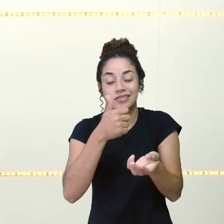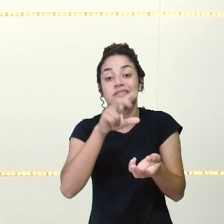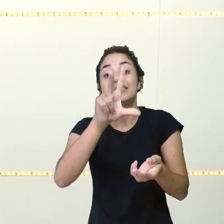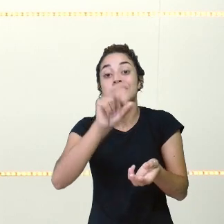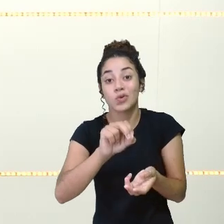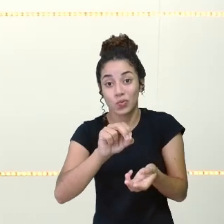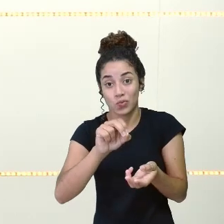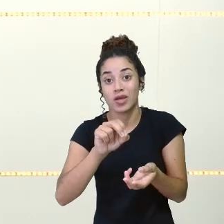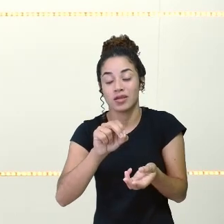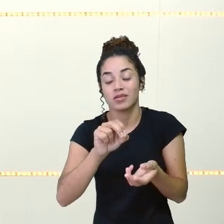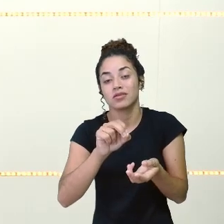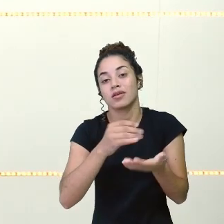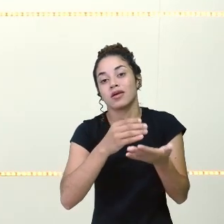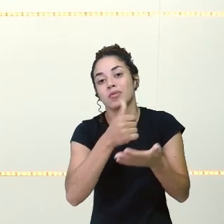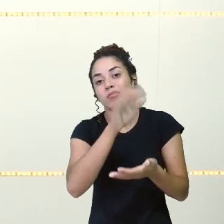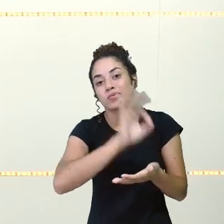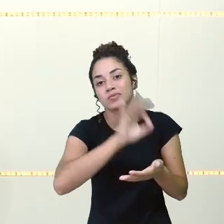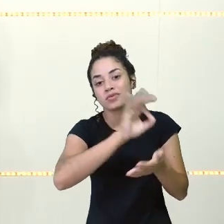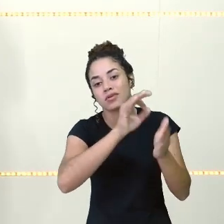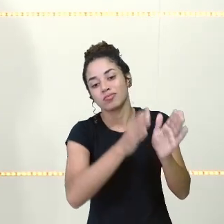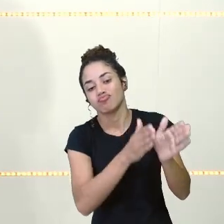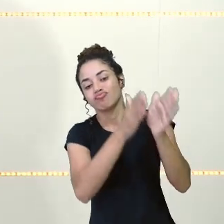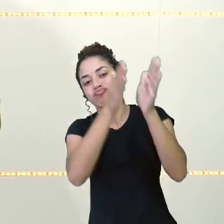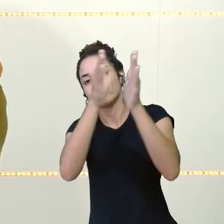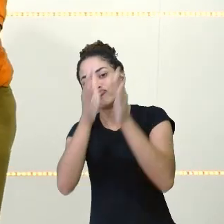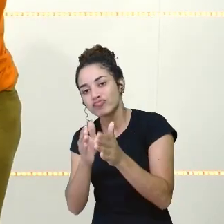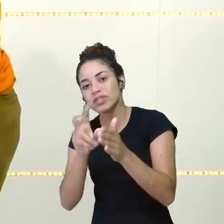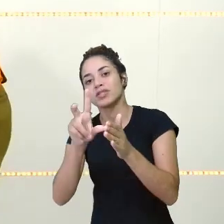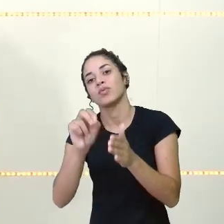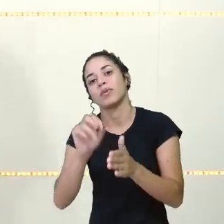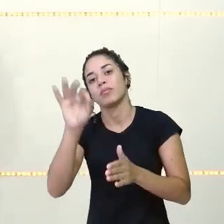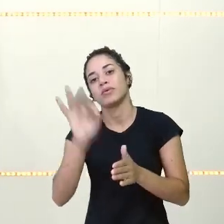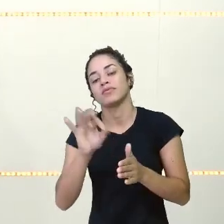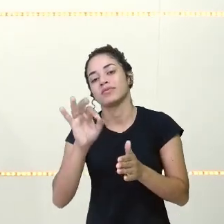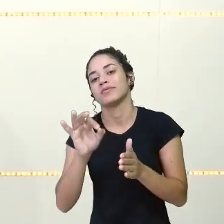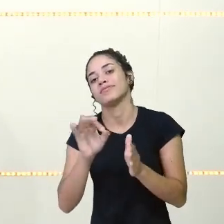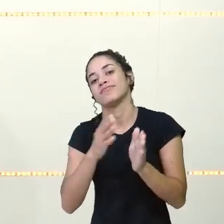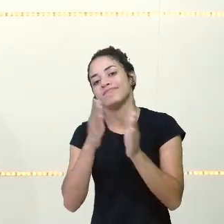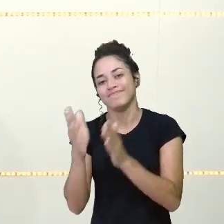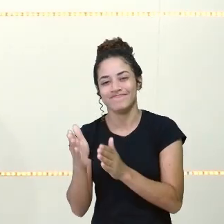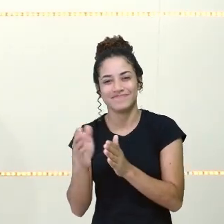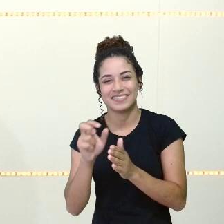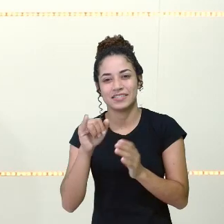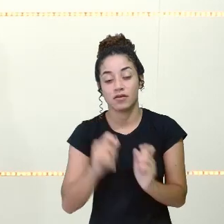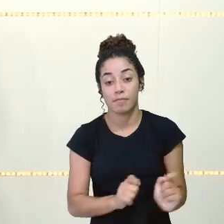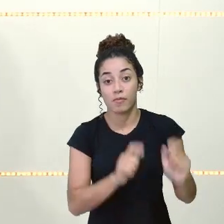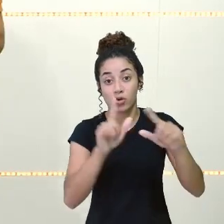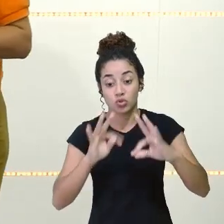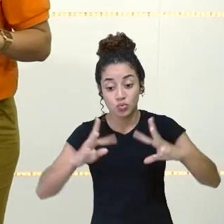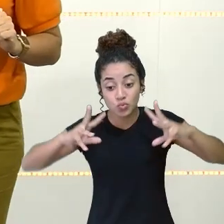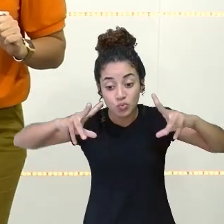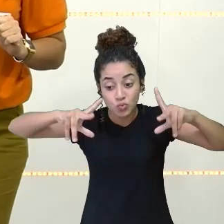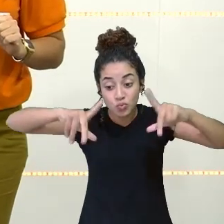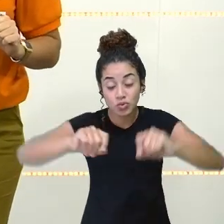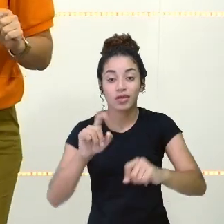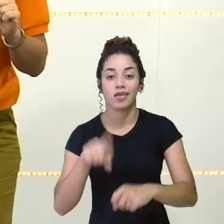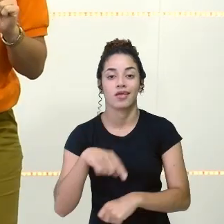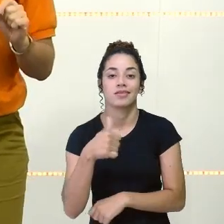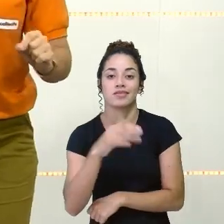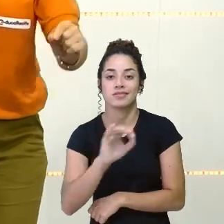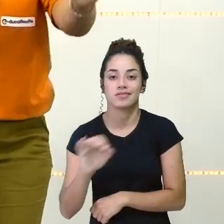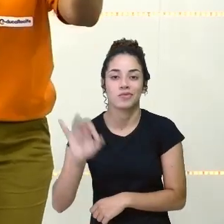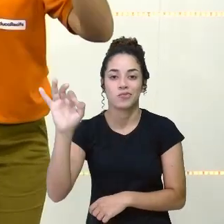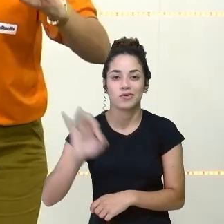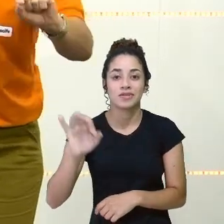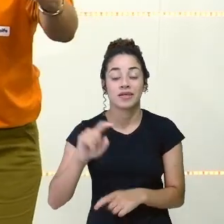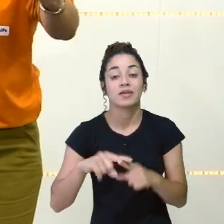50% de um lado e 50% de outro. Se eu destacar todas, eu tenho 100%, mas ele